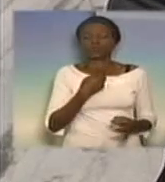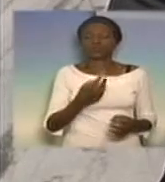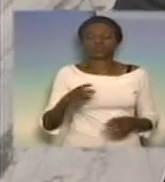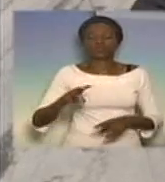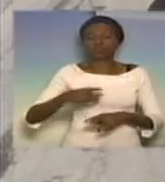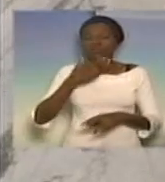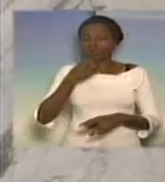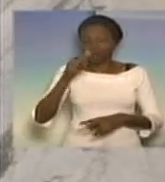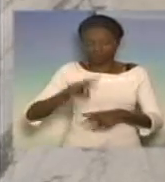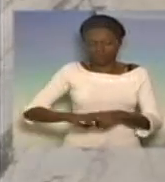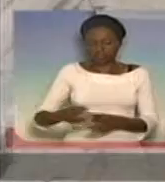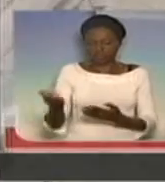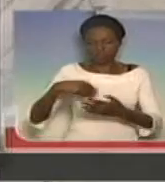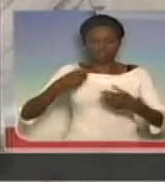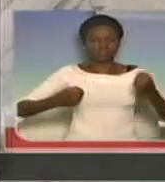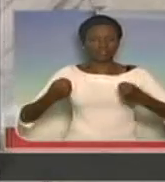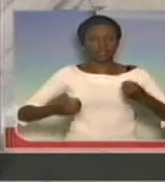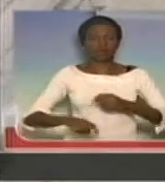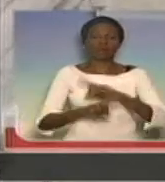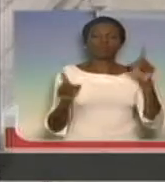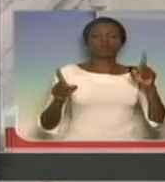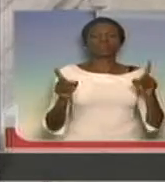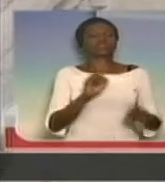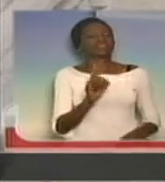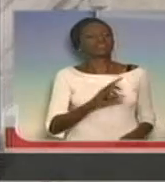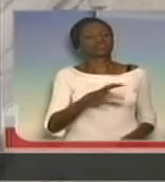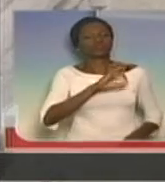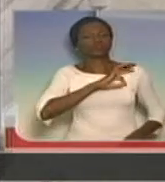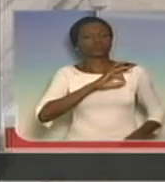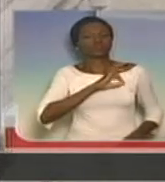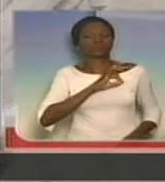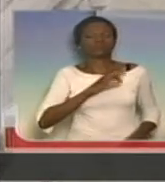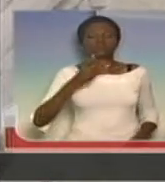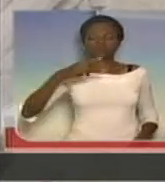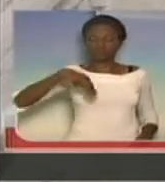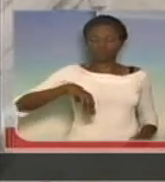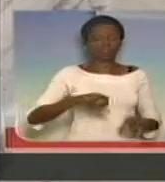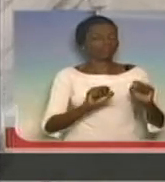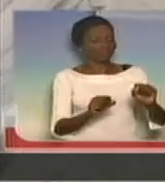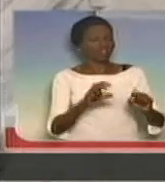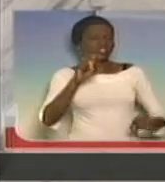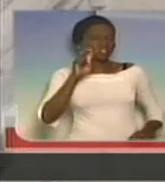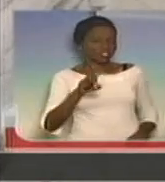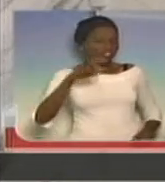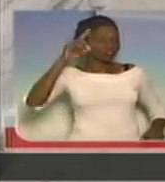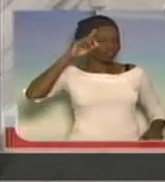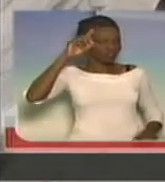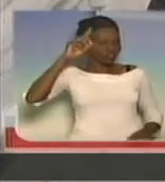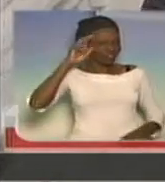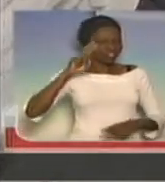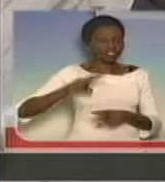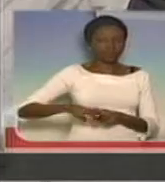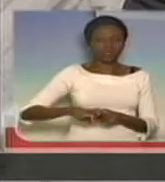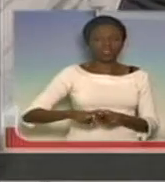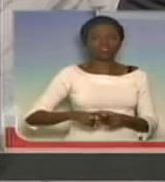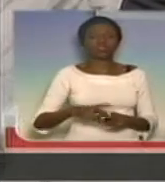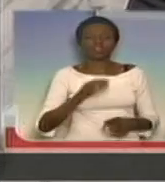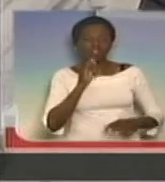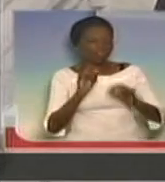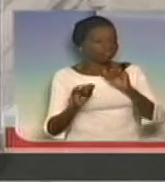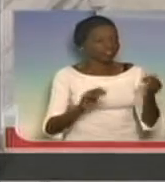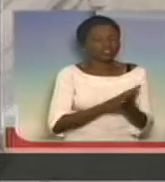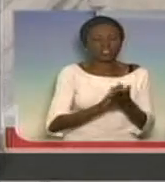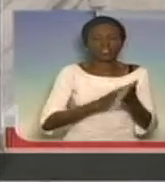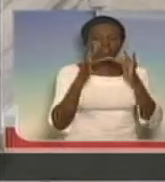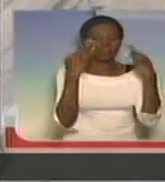viatura. Mas não, o policial militar, ele pode ficar 5 dias preso, incomunicável, a família dele não sabe o que está